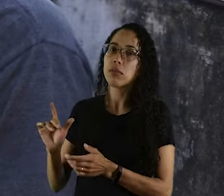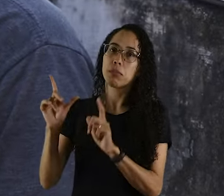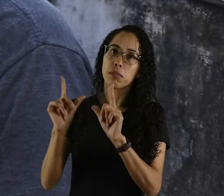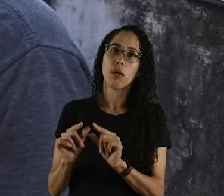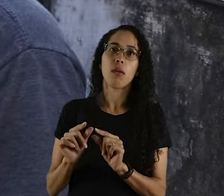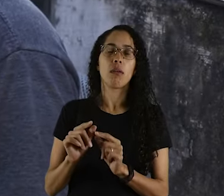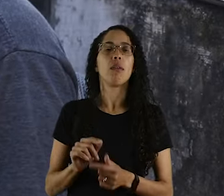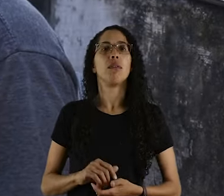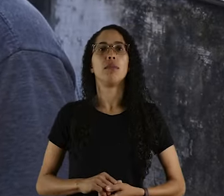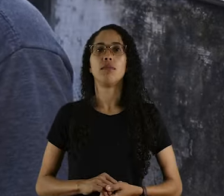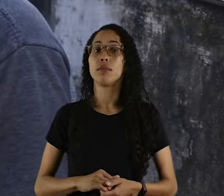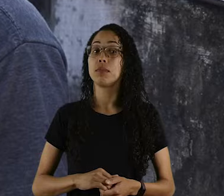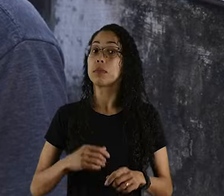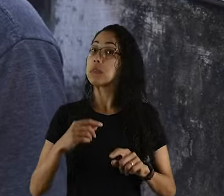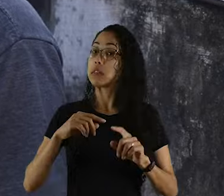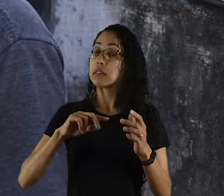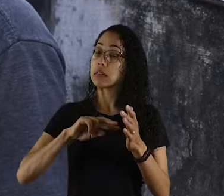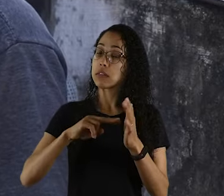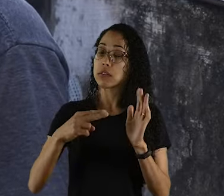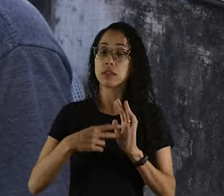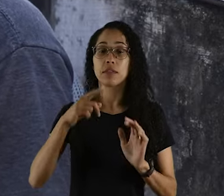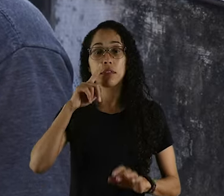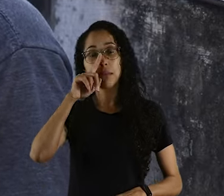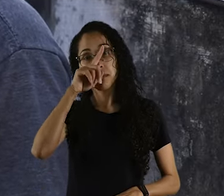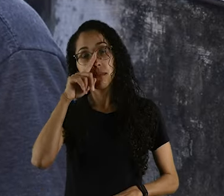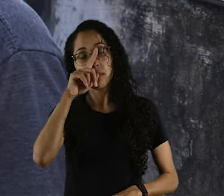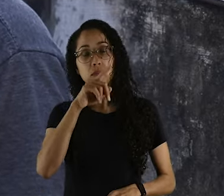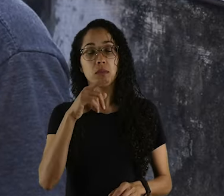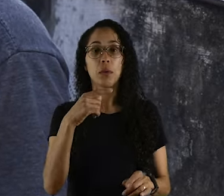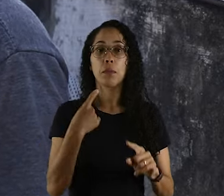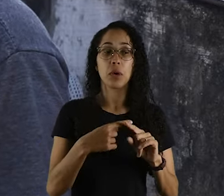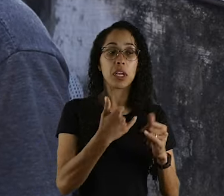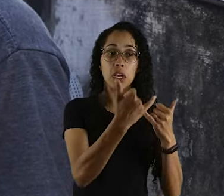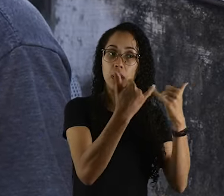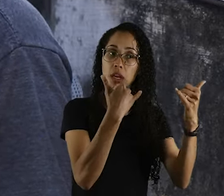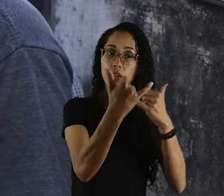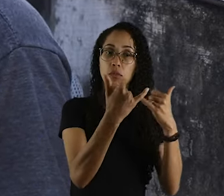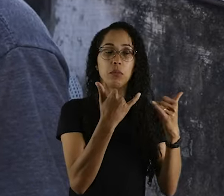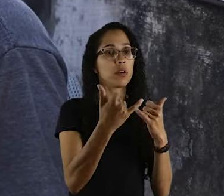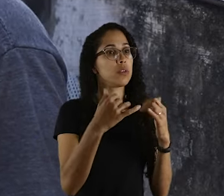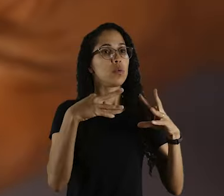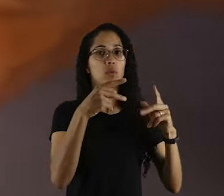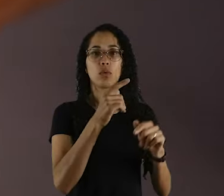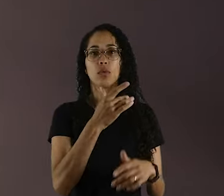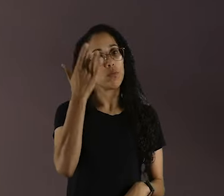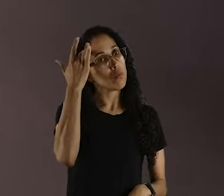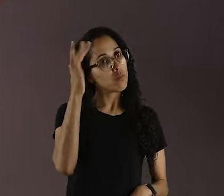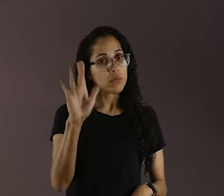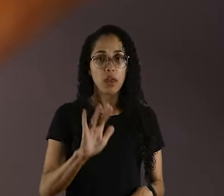aí, isso é muito arriscado, cara. Eu não tenho as informações todas, isso é arriscado.